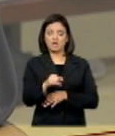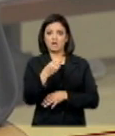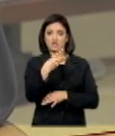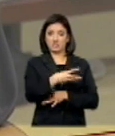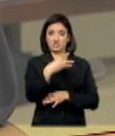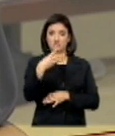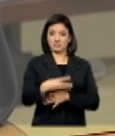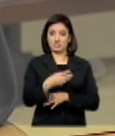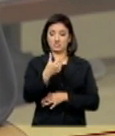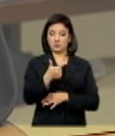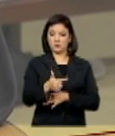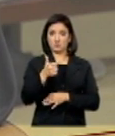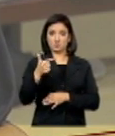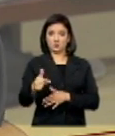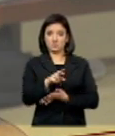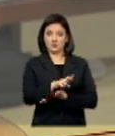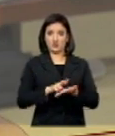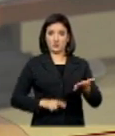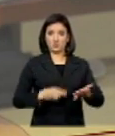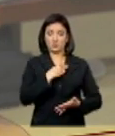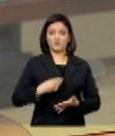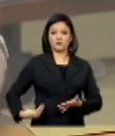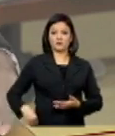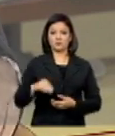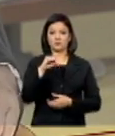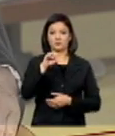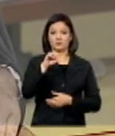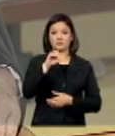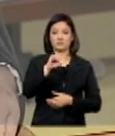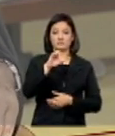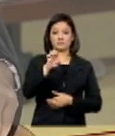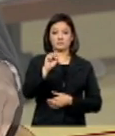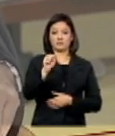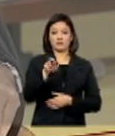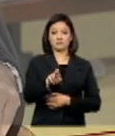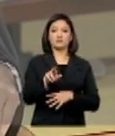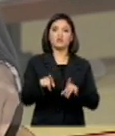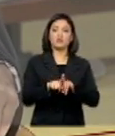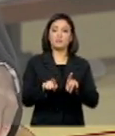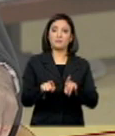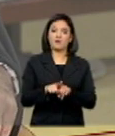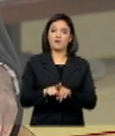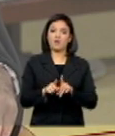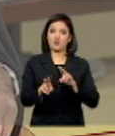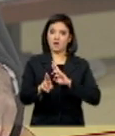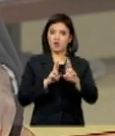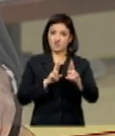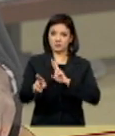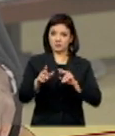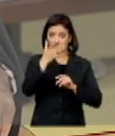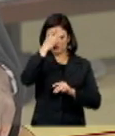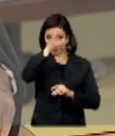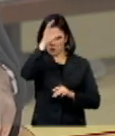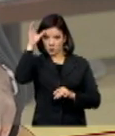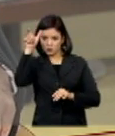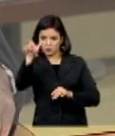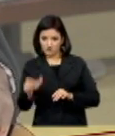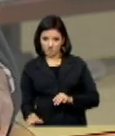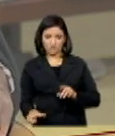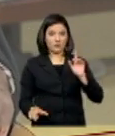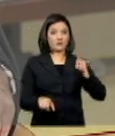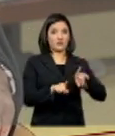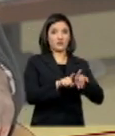ministro cesar peluzo plenário 19 12 anos seis a relação entre o usuário ea prestadora de serviço possui natureza